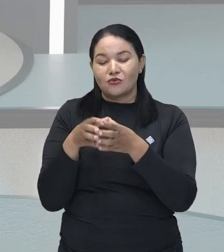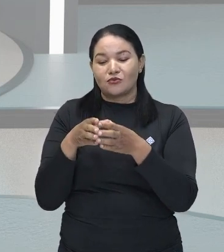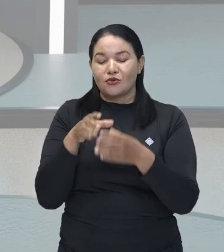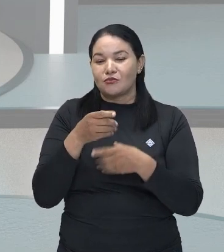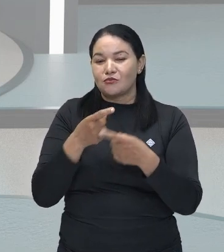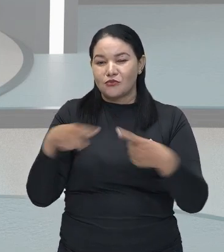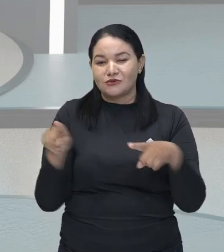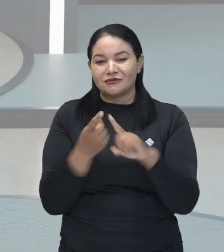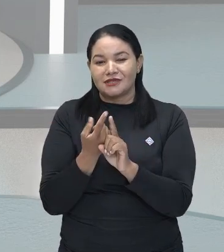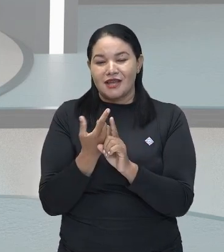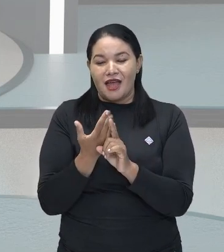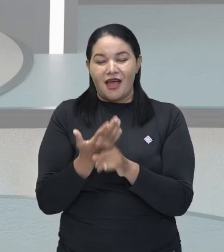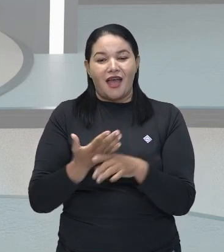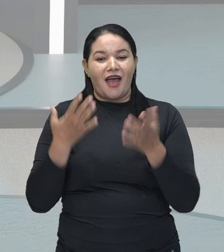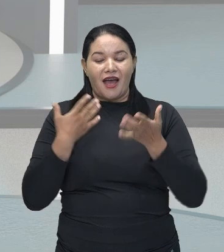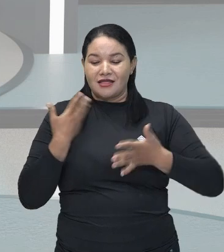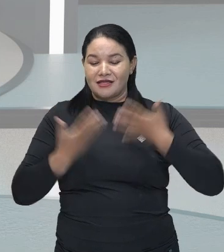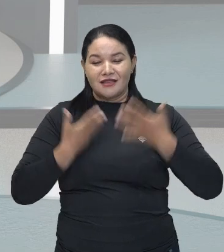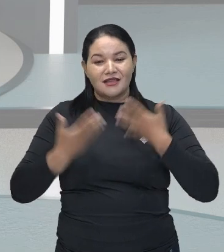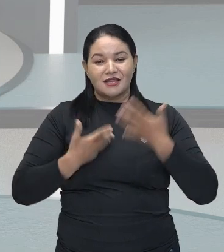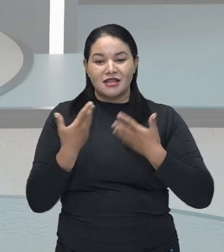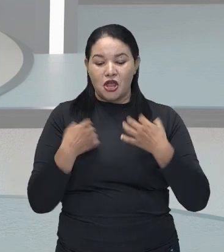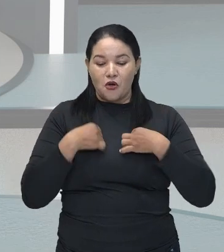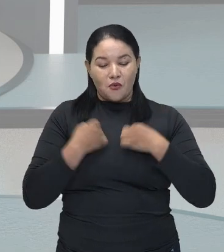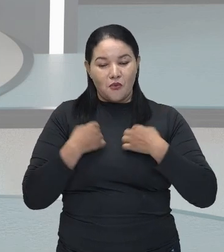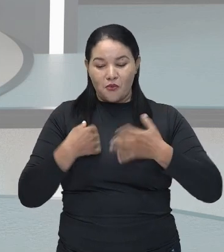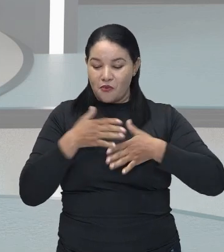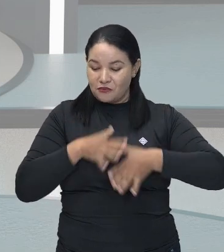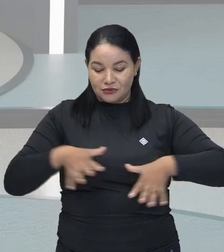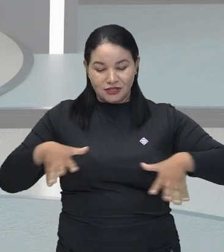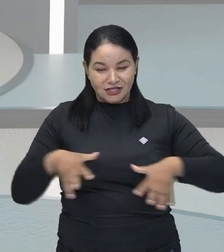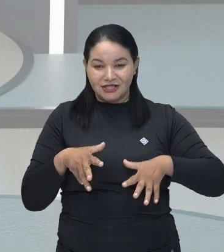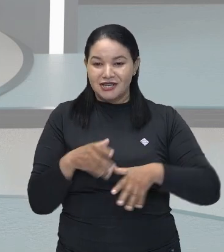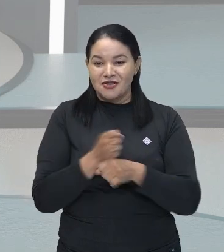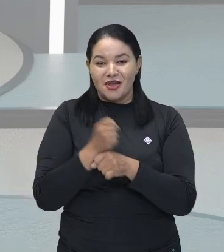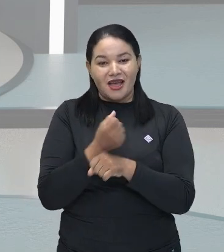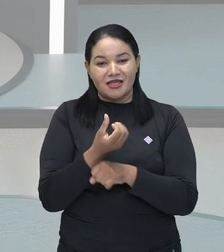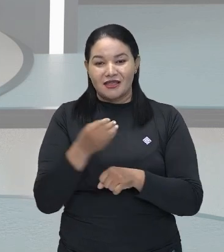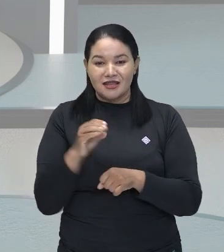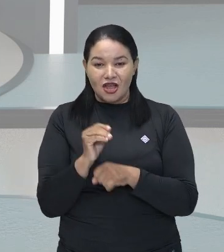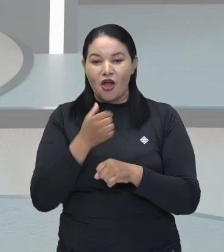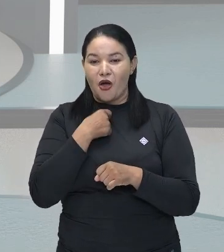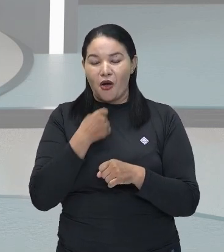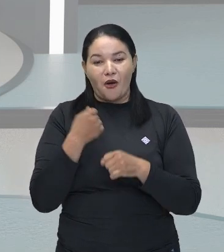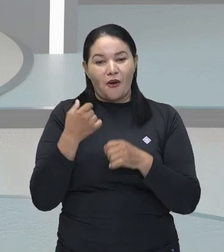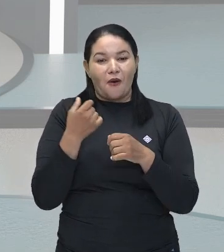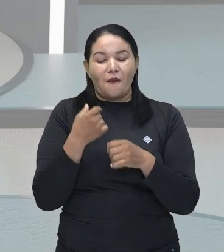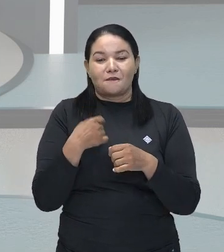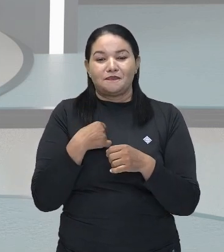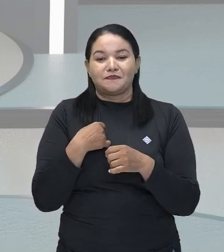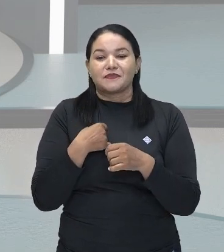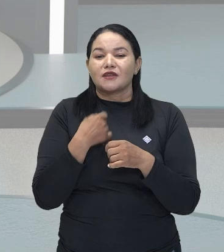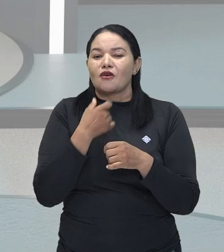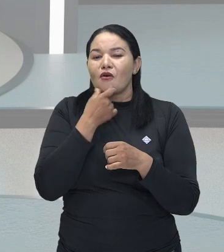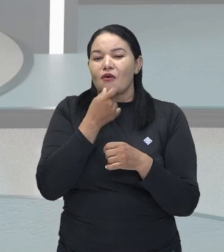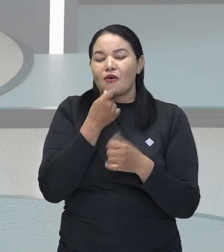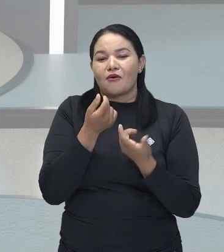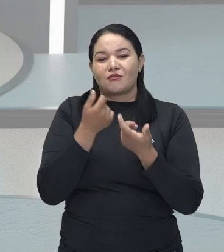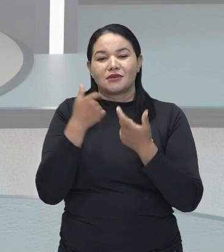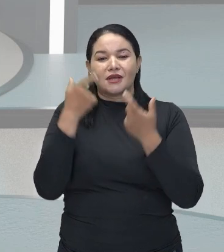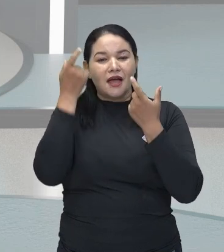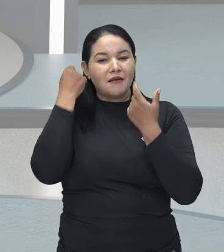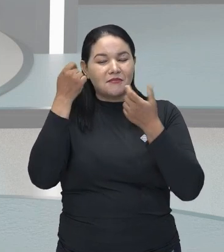sua animação, aqueles vestidos dos anos 60, aqueles homens com aqueles cabelos muito bem arrumados, aquela jaqueta de